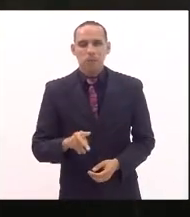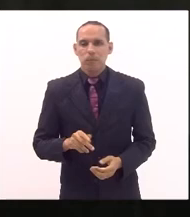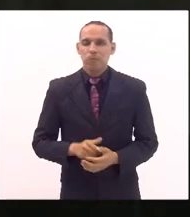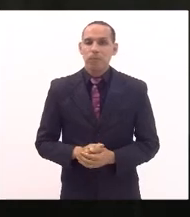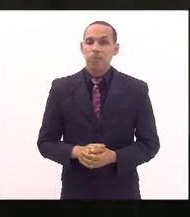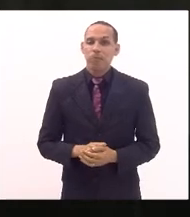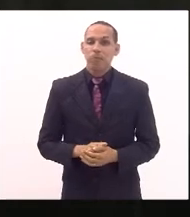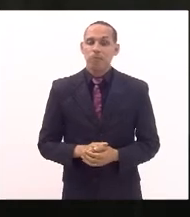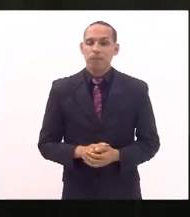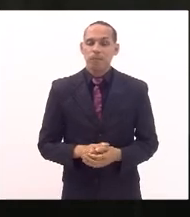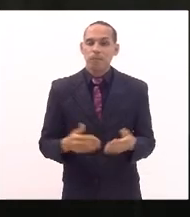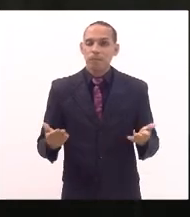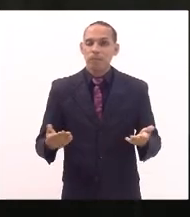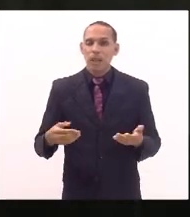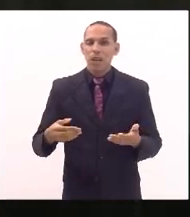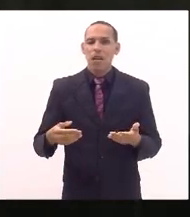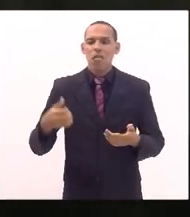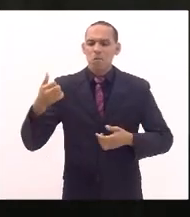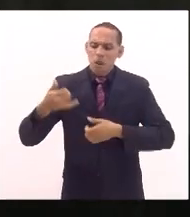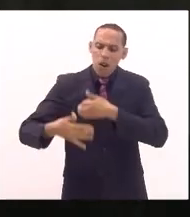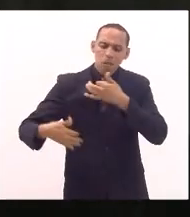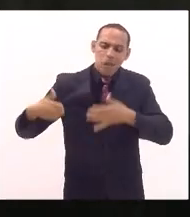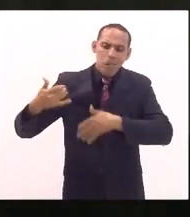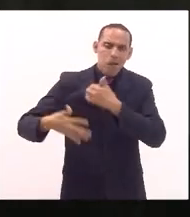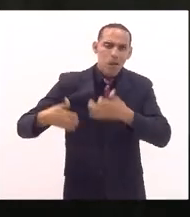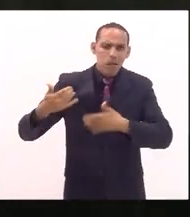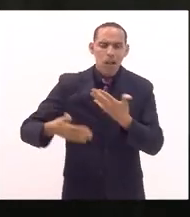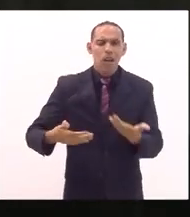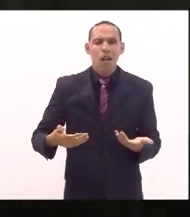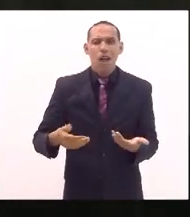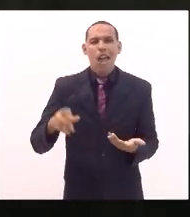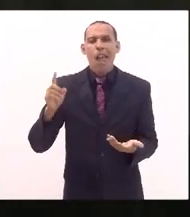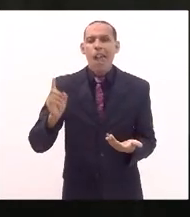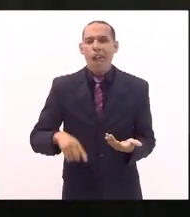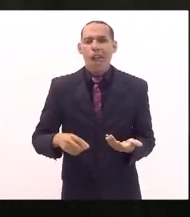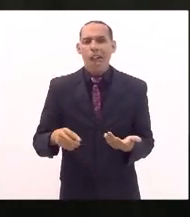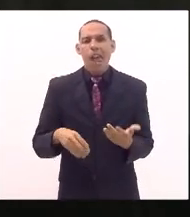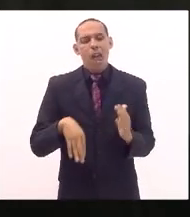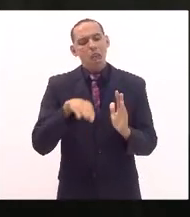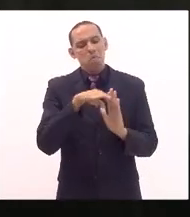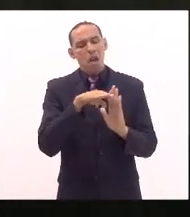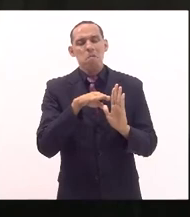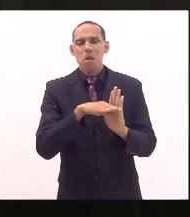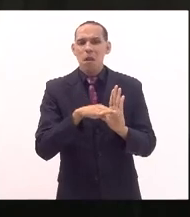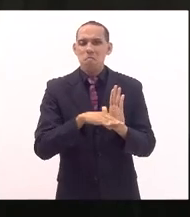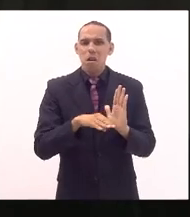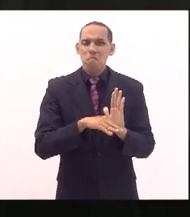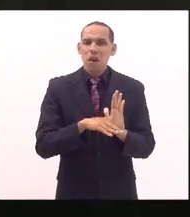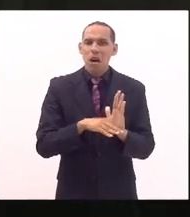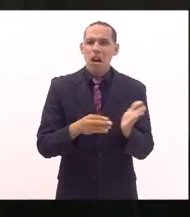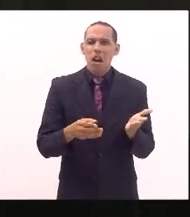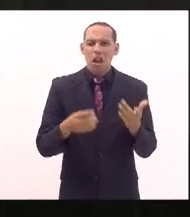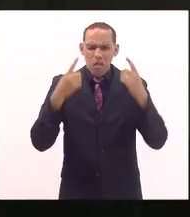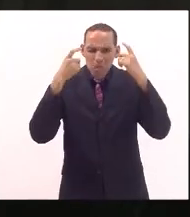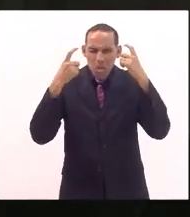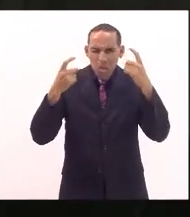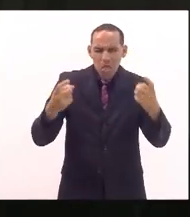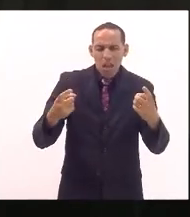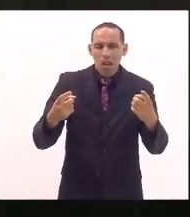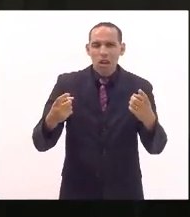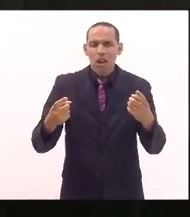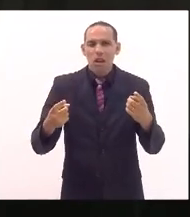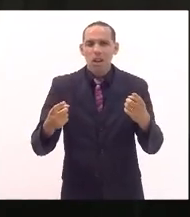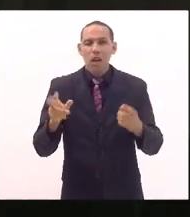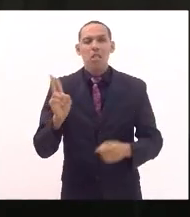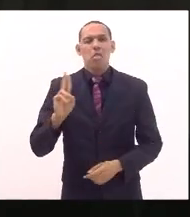por mais que se Discorra aqui se trata de uma falta de indiferença de violência